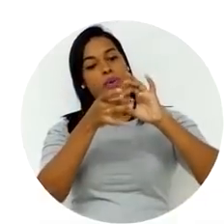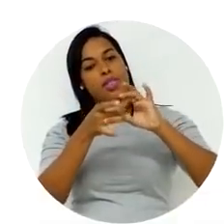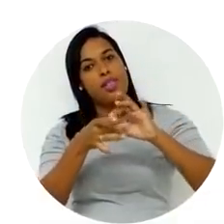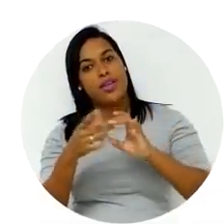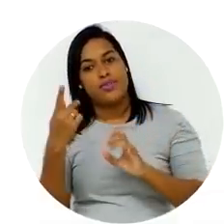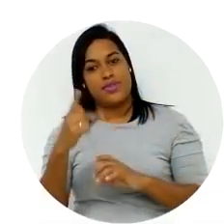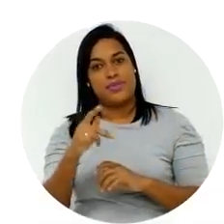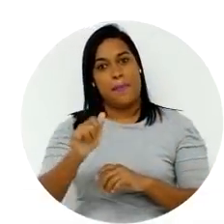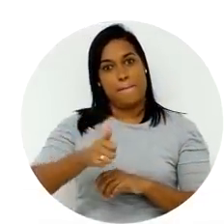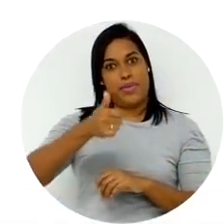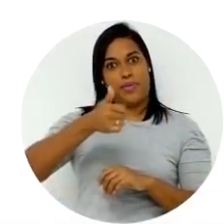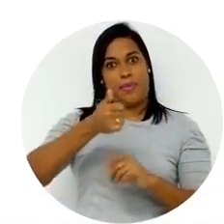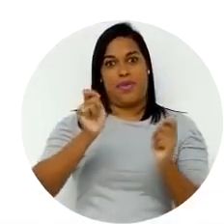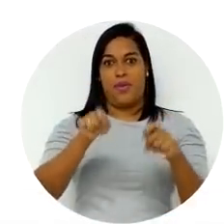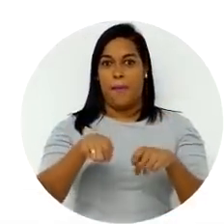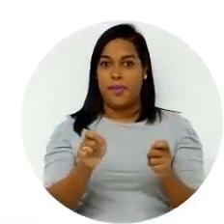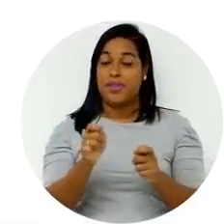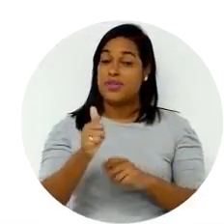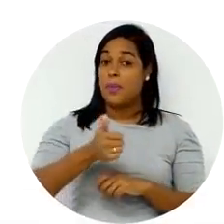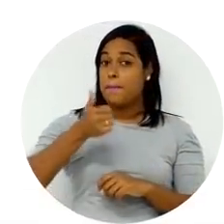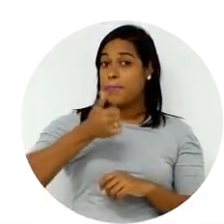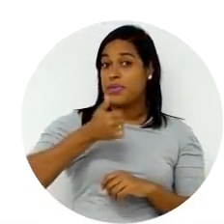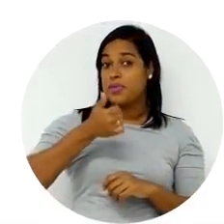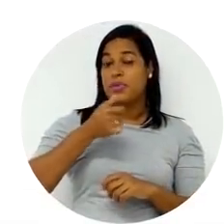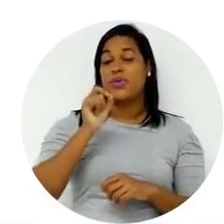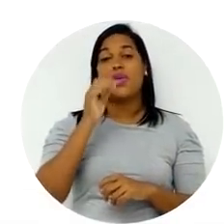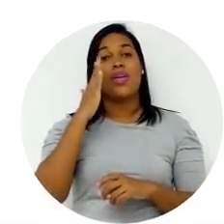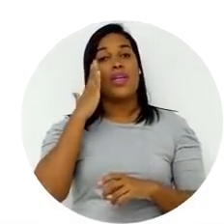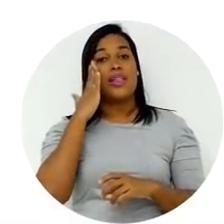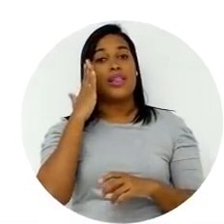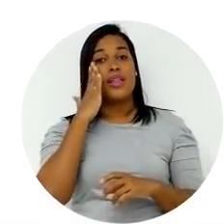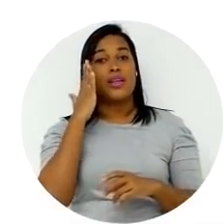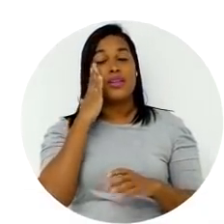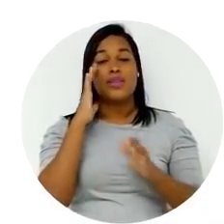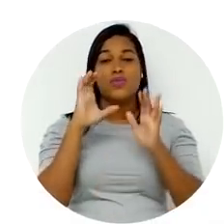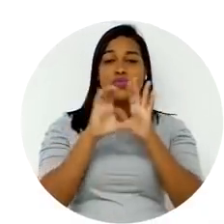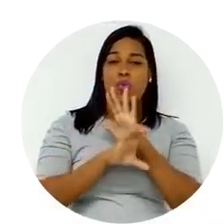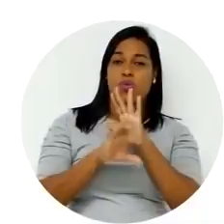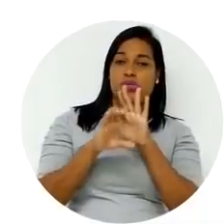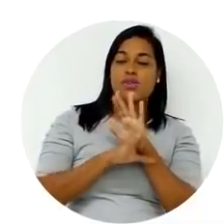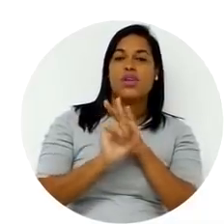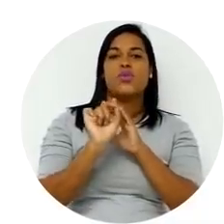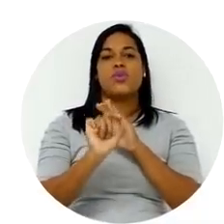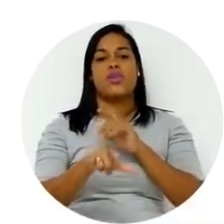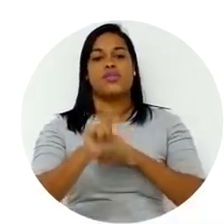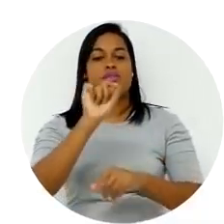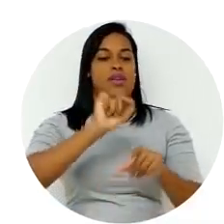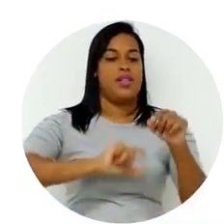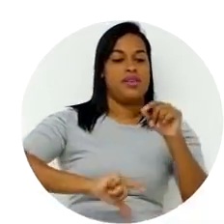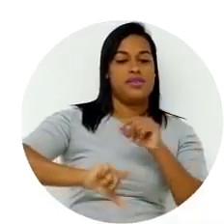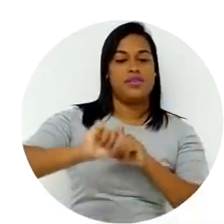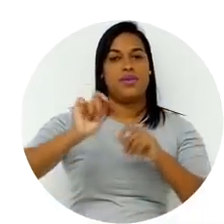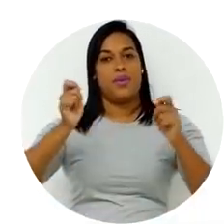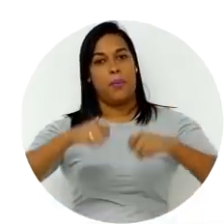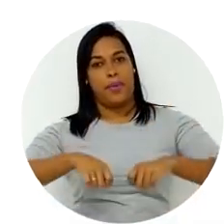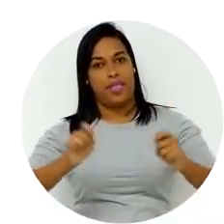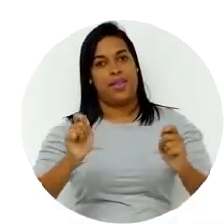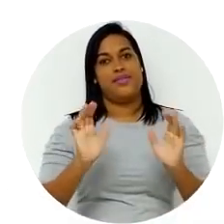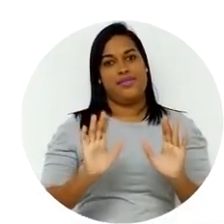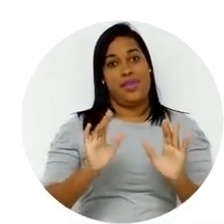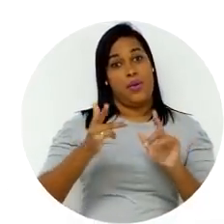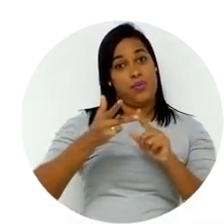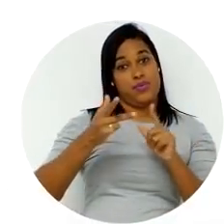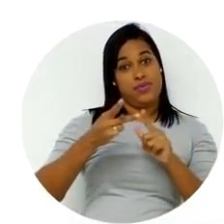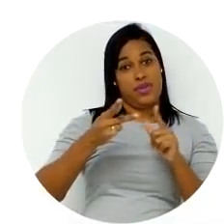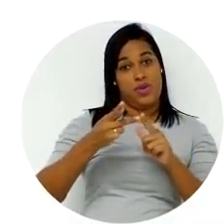primeira competência. O primeiro conteúdo é compreender os conceitos de seleção e de competência.